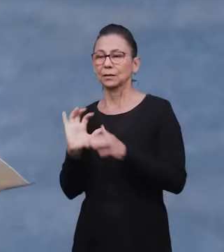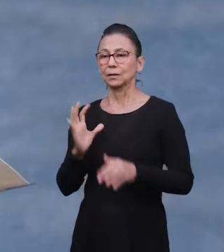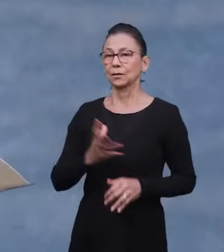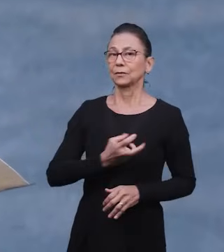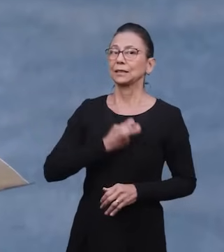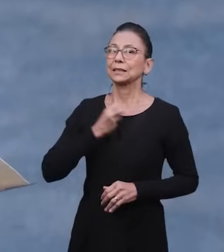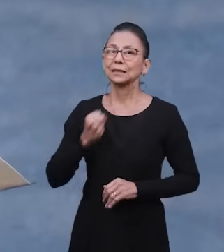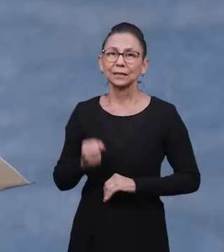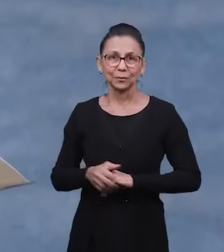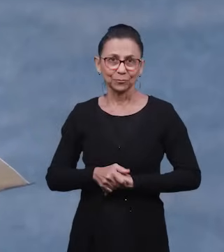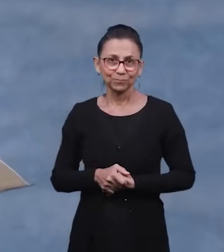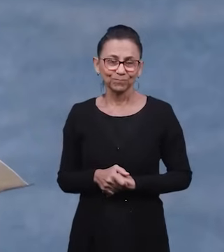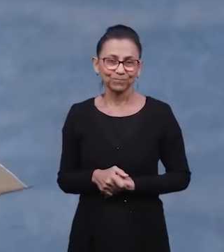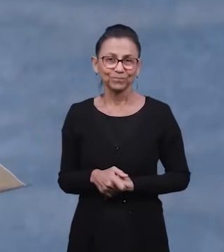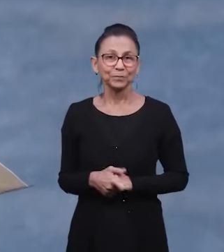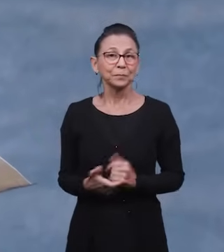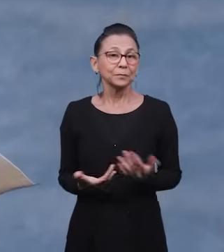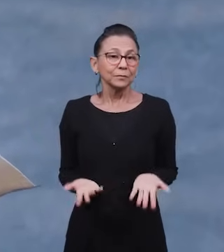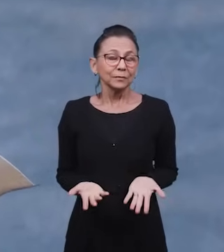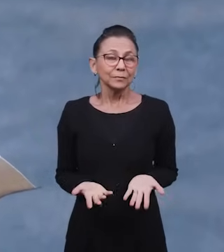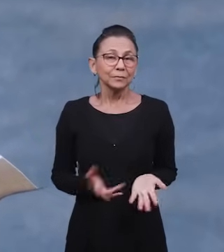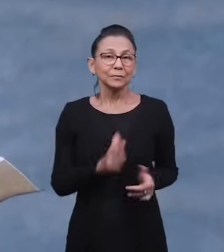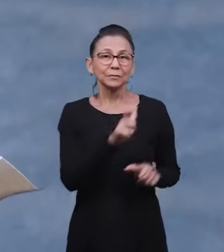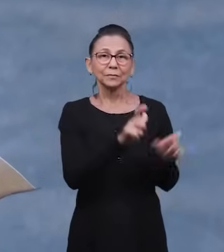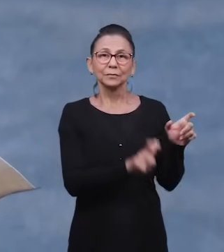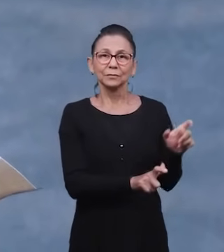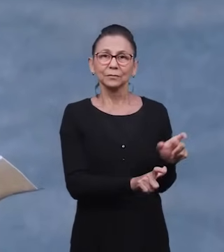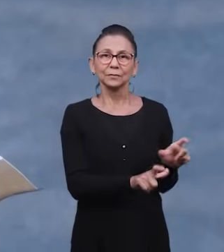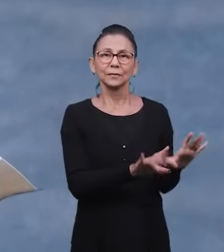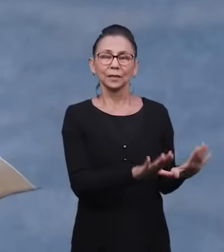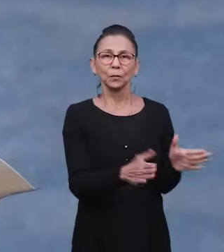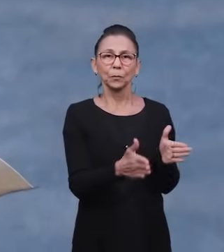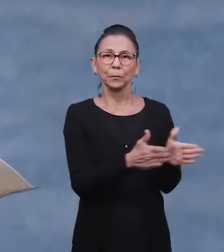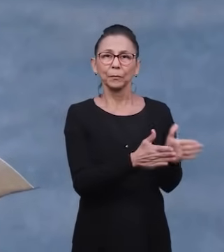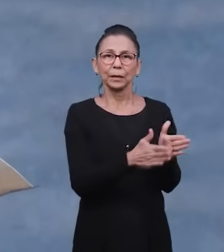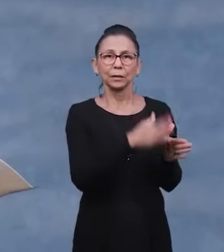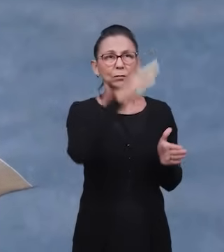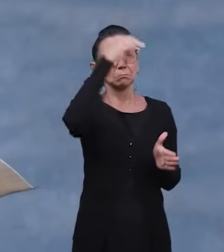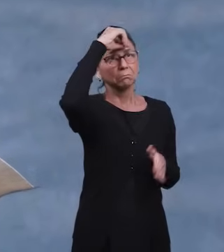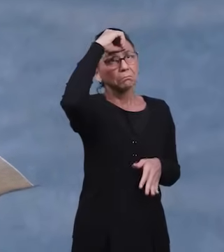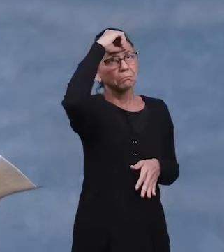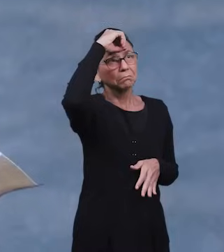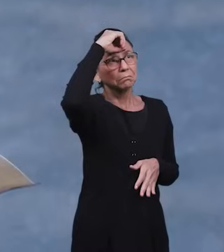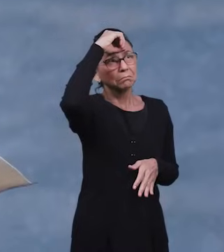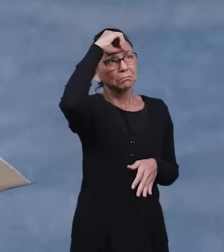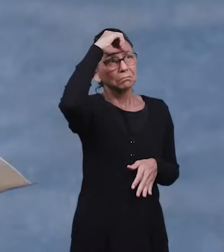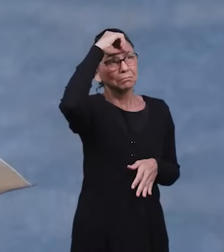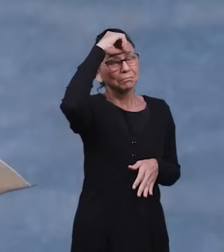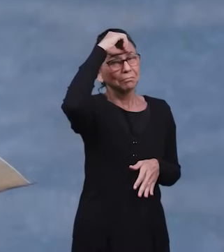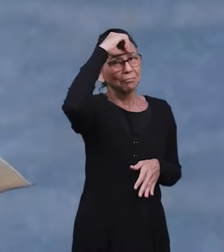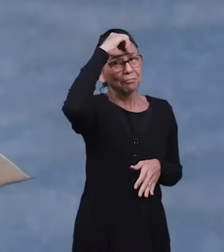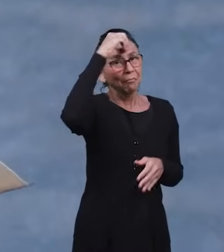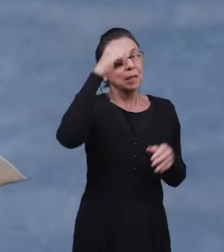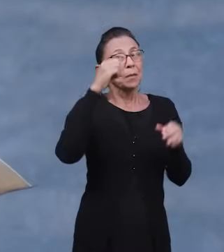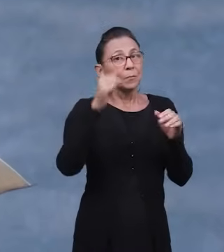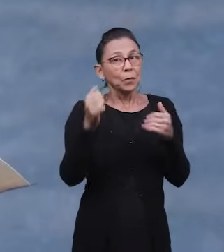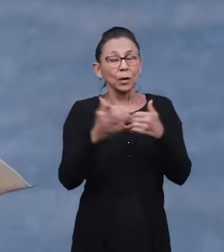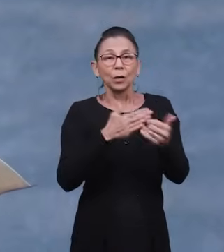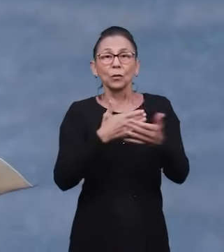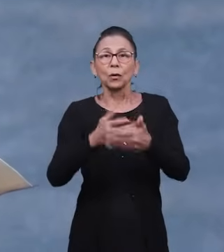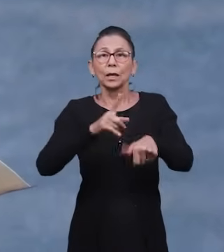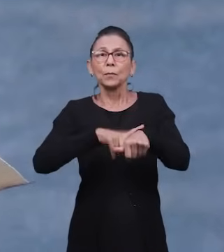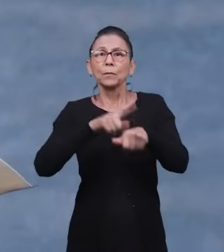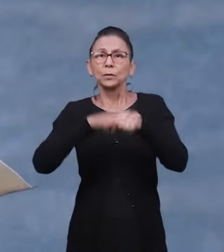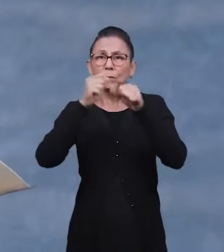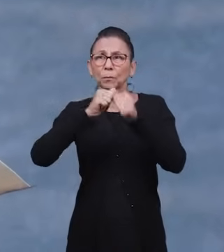contexto profético. As pessoas são analfabetas disso aí. Então elas estão vivendo o tempo da ignorância, estão sujeitas à graça,